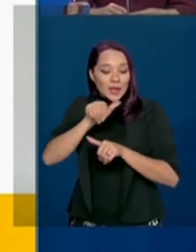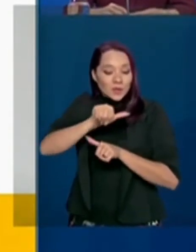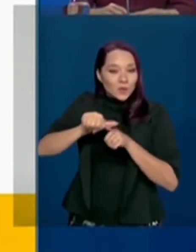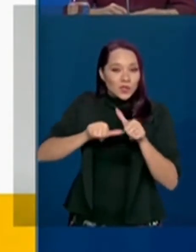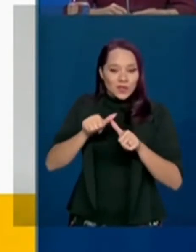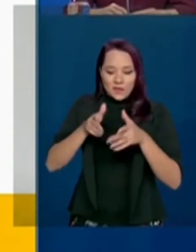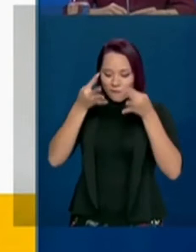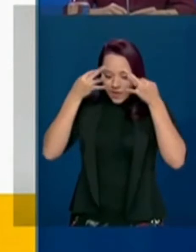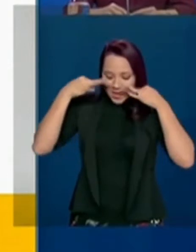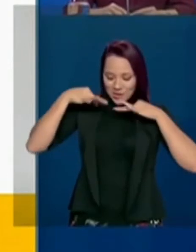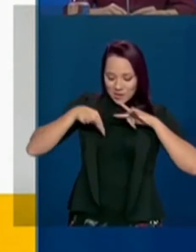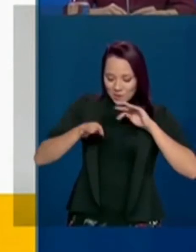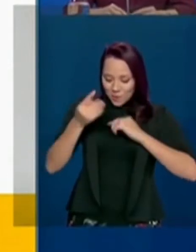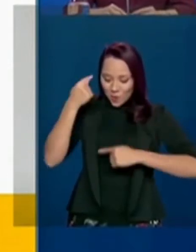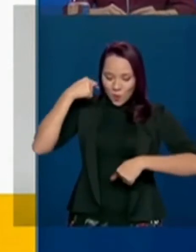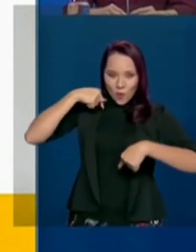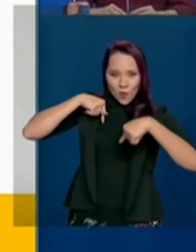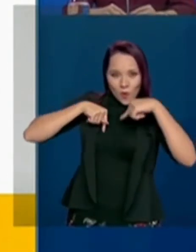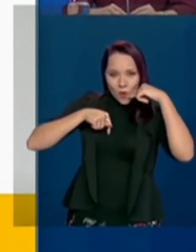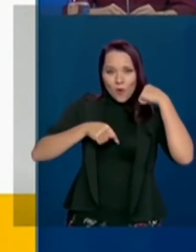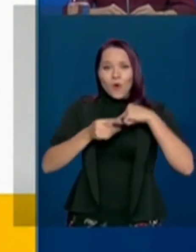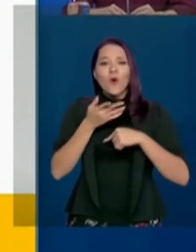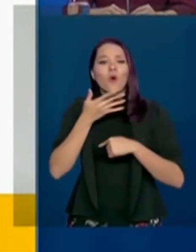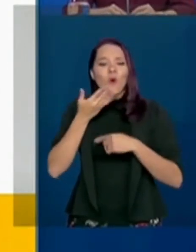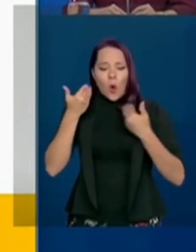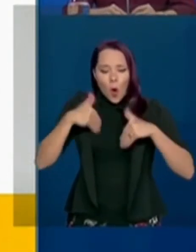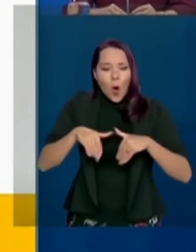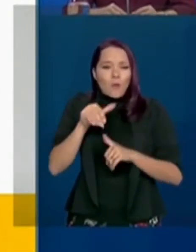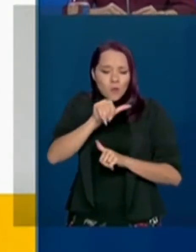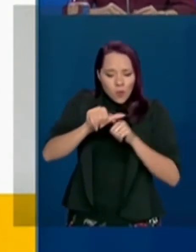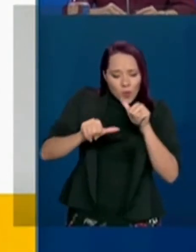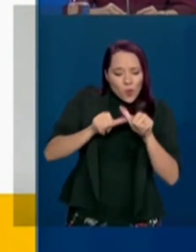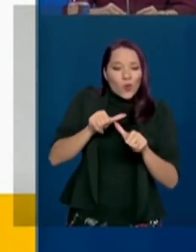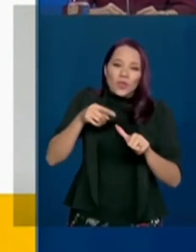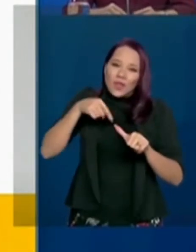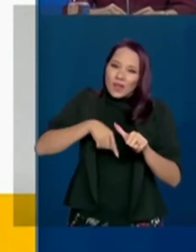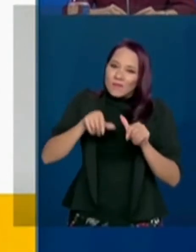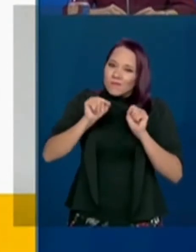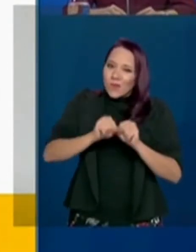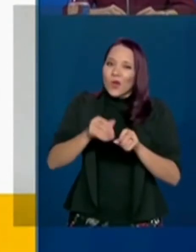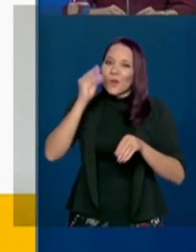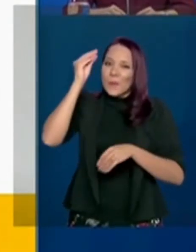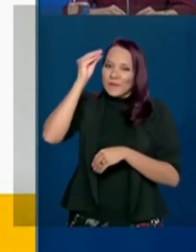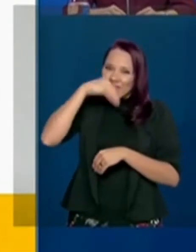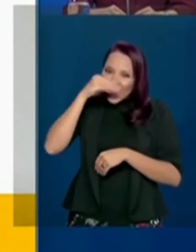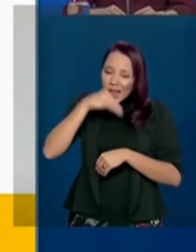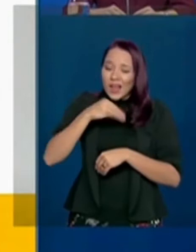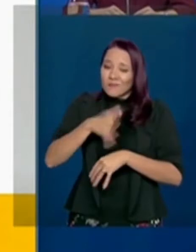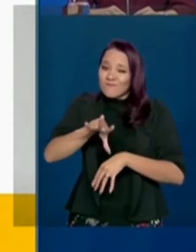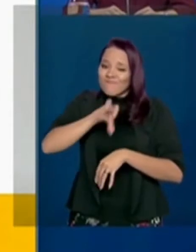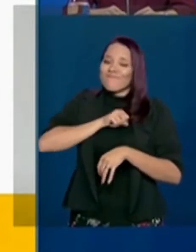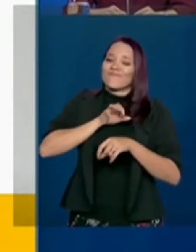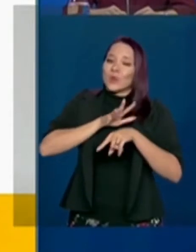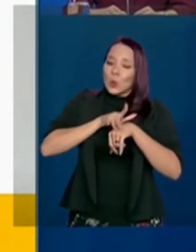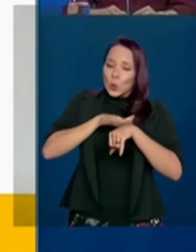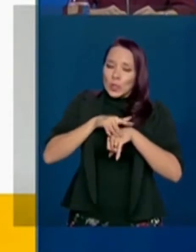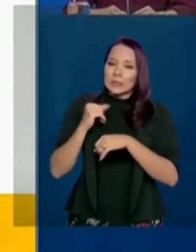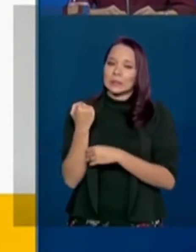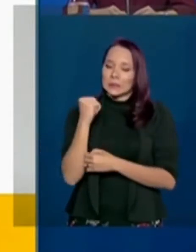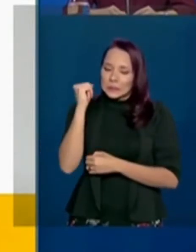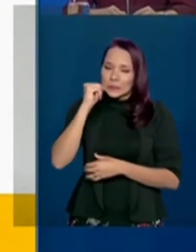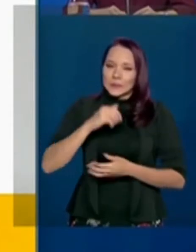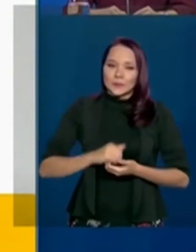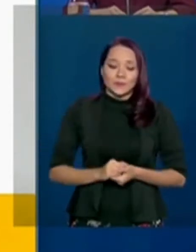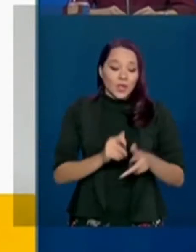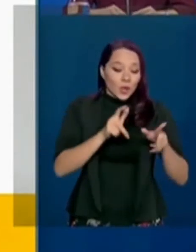fisiológicas da gestação colocam as gestantes com maior potencial de desenvolvimento de doença grave. Da mesma